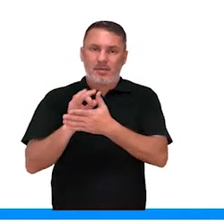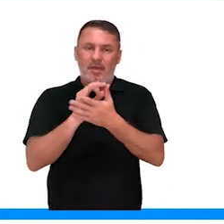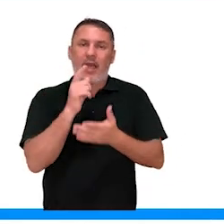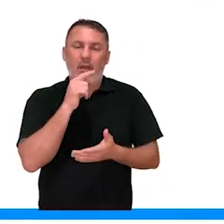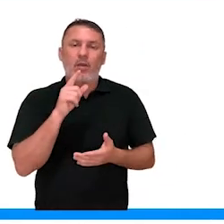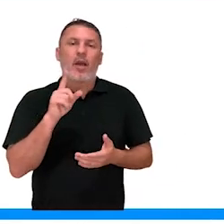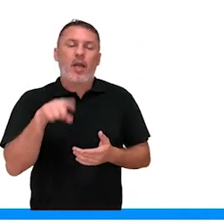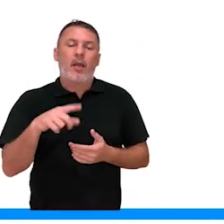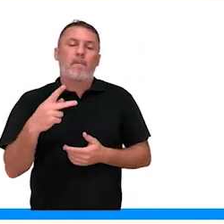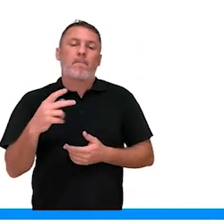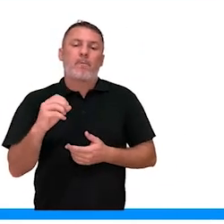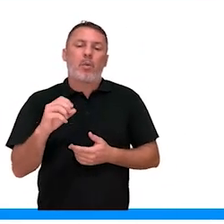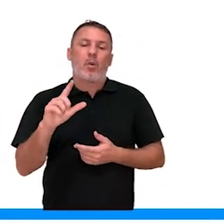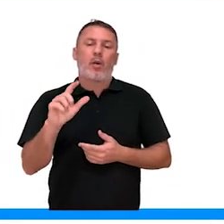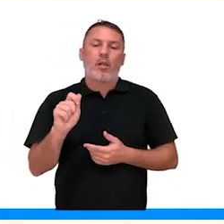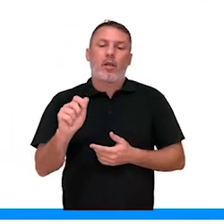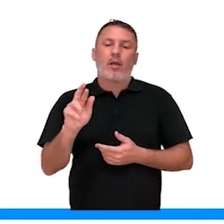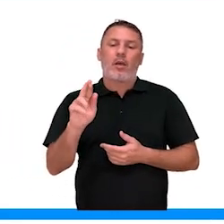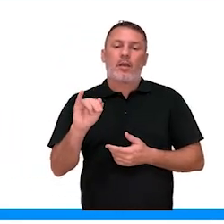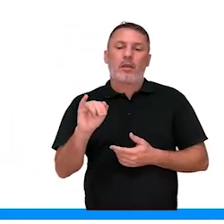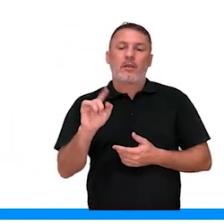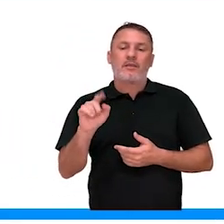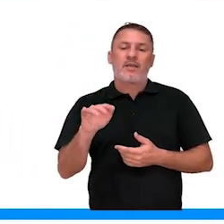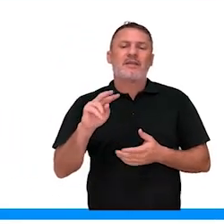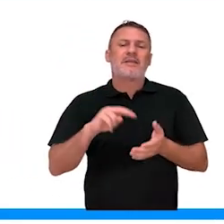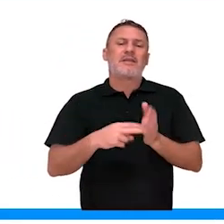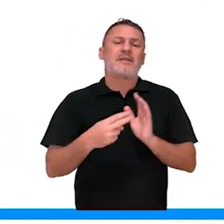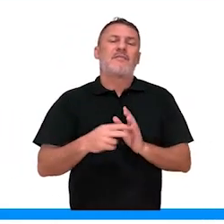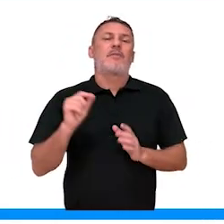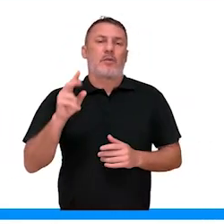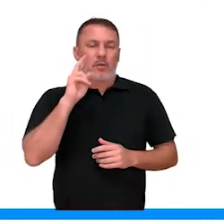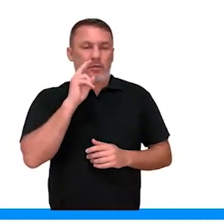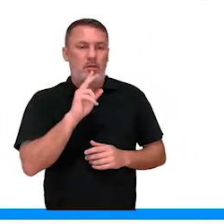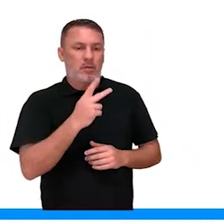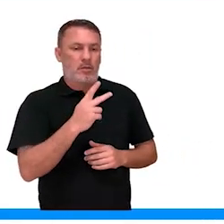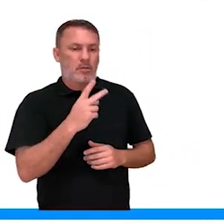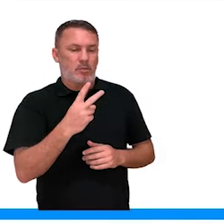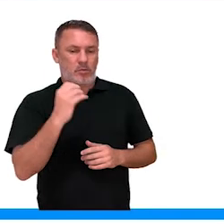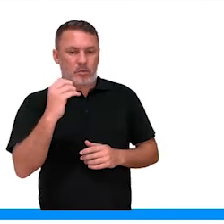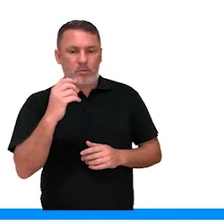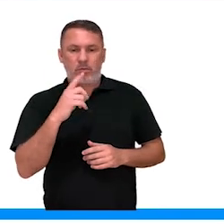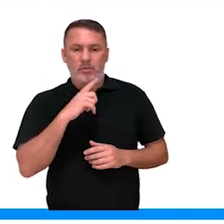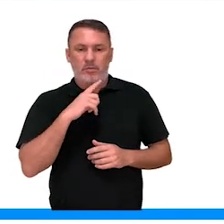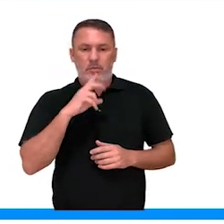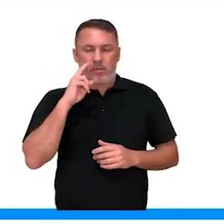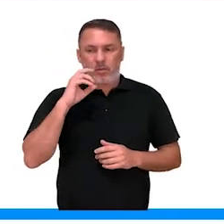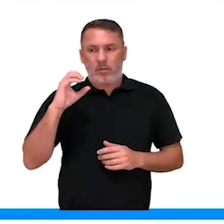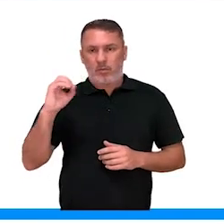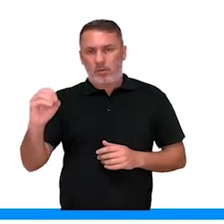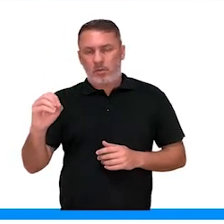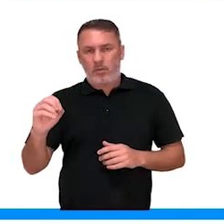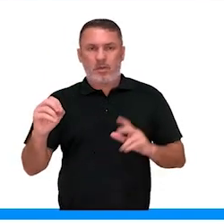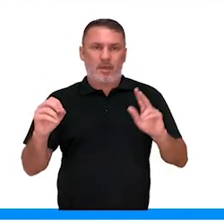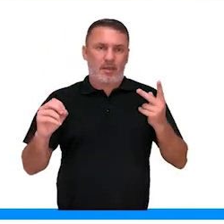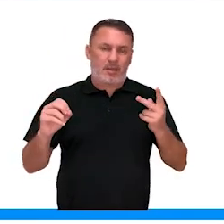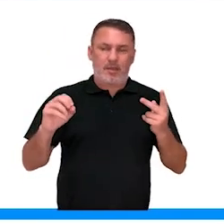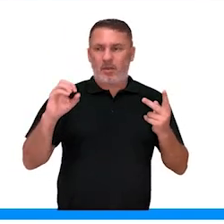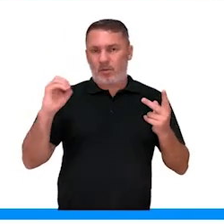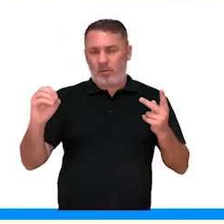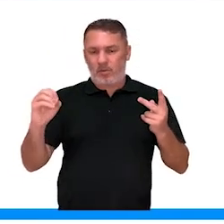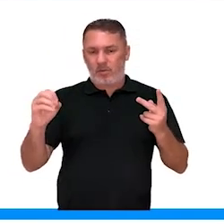são polarizadas, o que significa isso, né? O hidrogênio tem carga positiva e o oxigênio